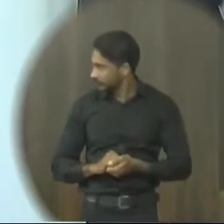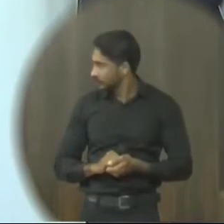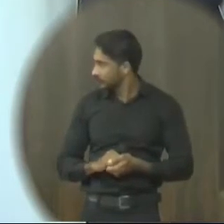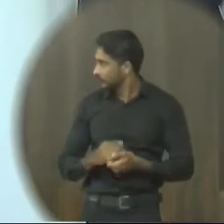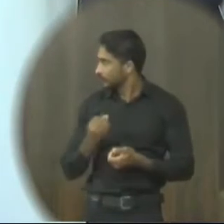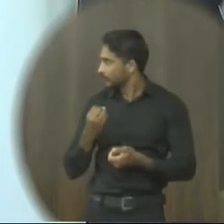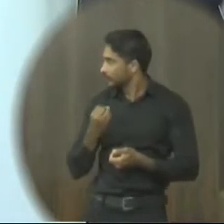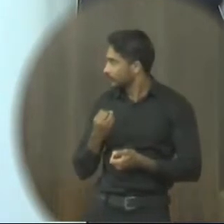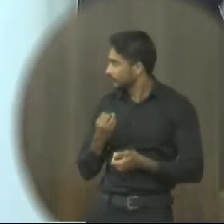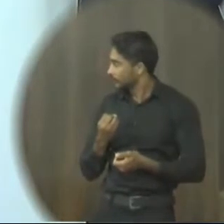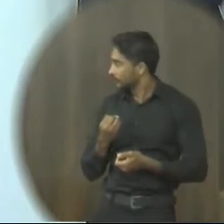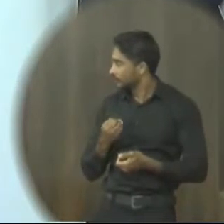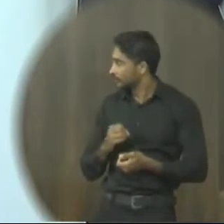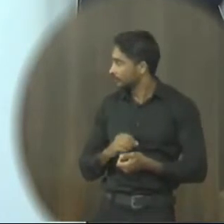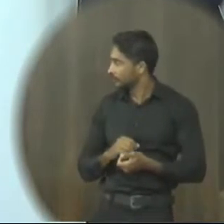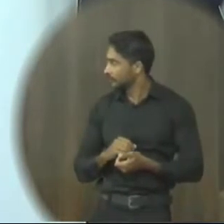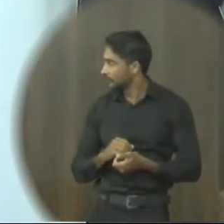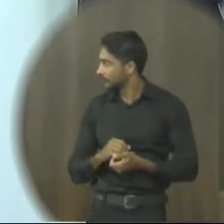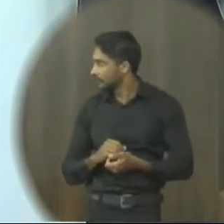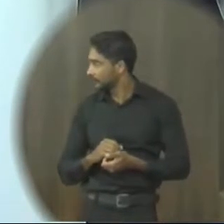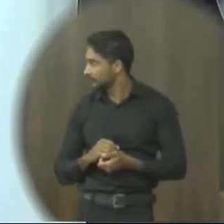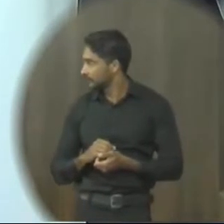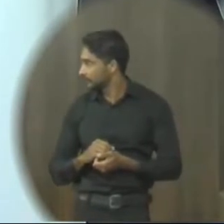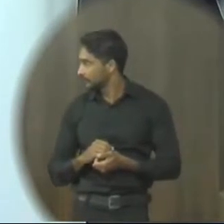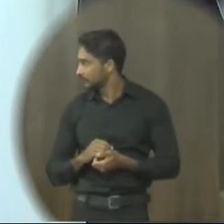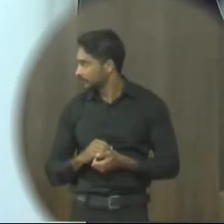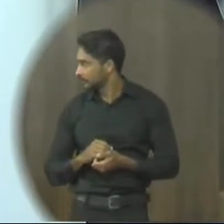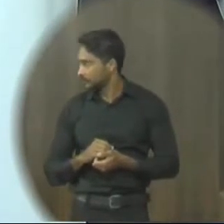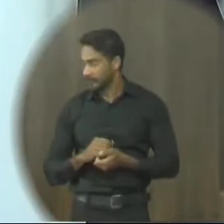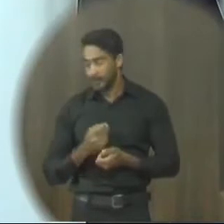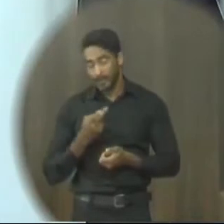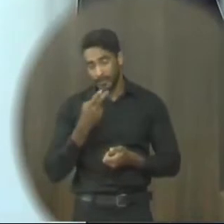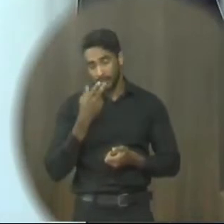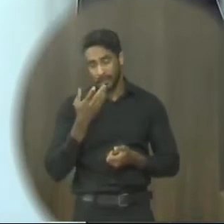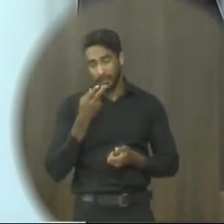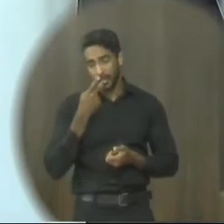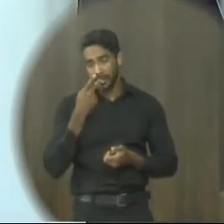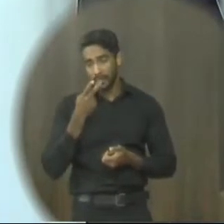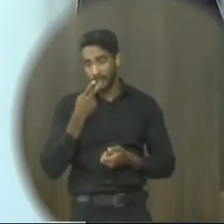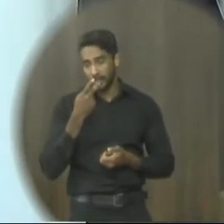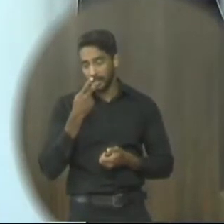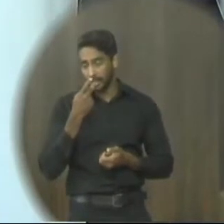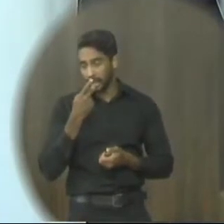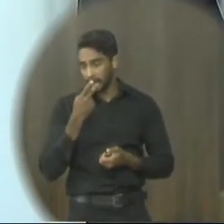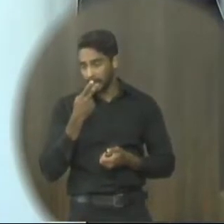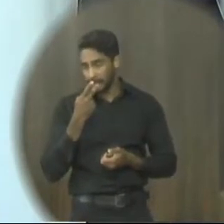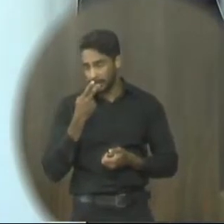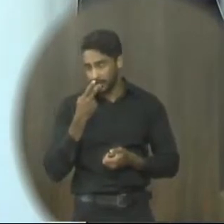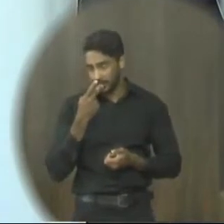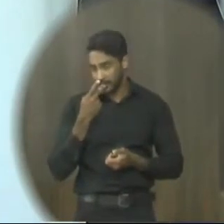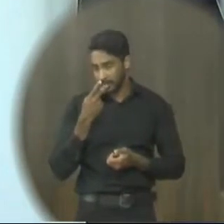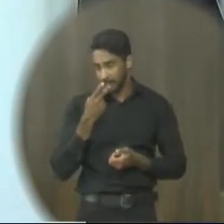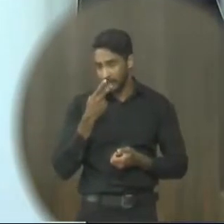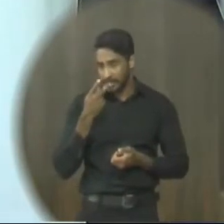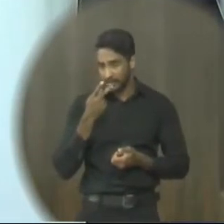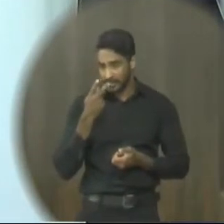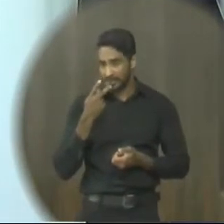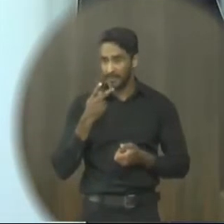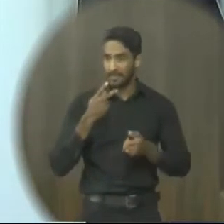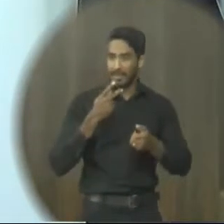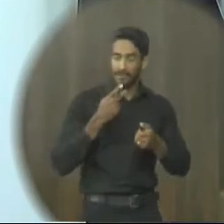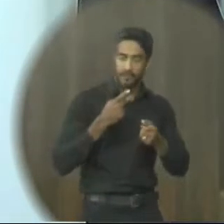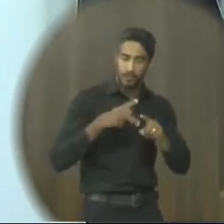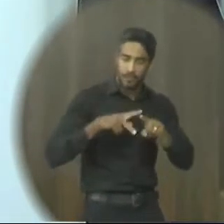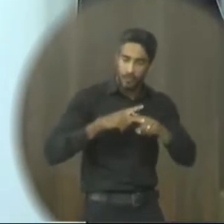assistindo. Eu queria, Ailson, que você falasse um pouquinho sobre a pavimentação da zona rural,